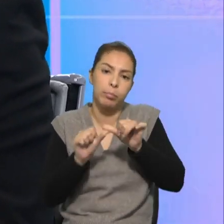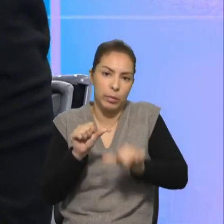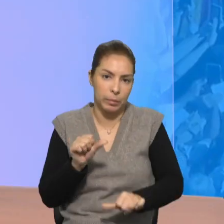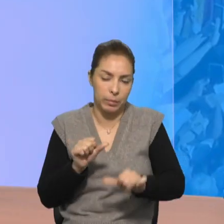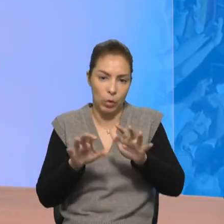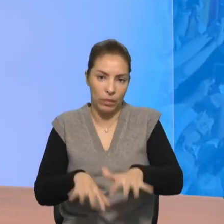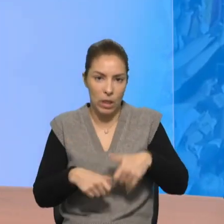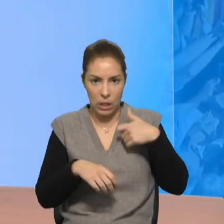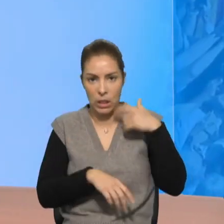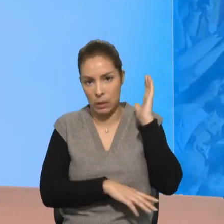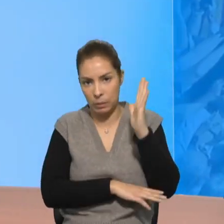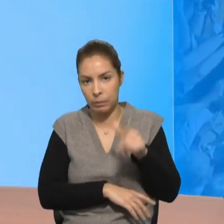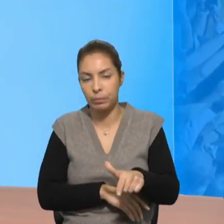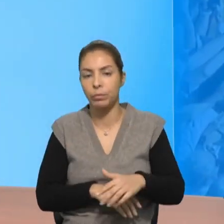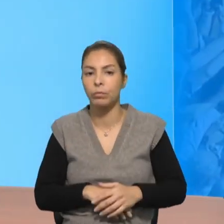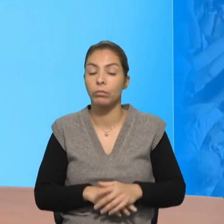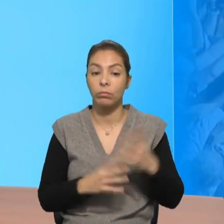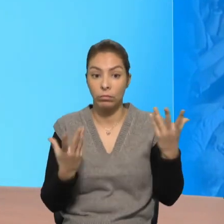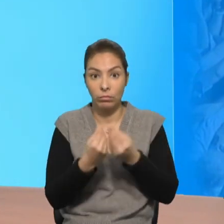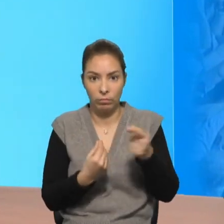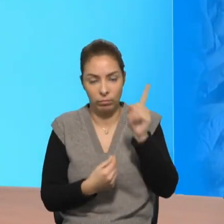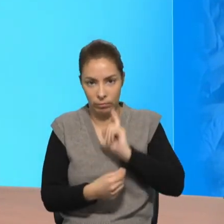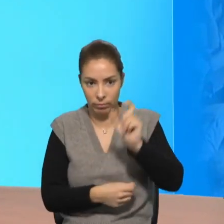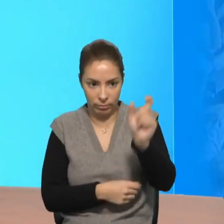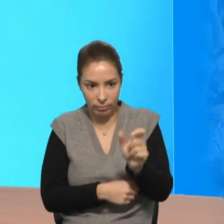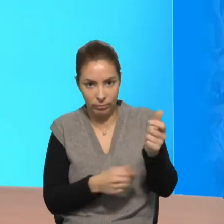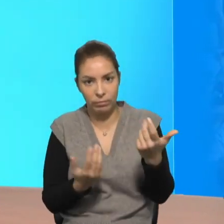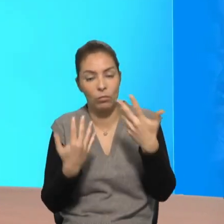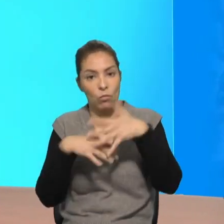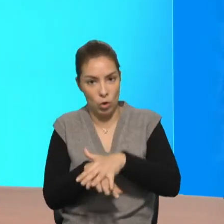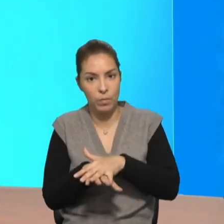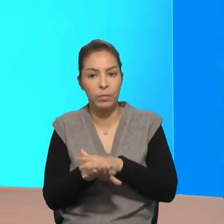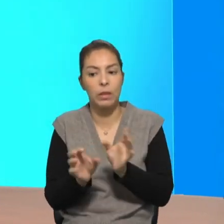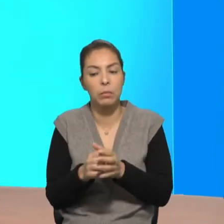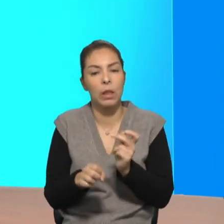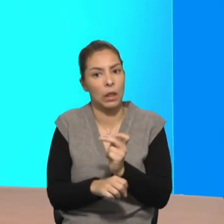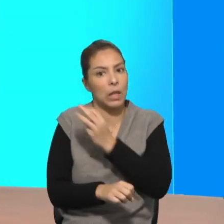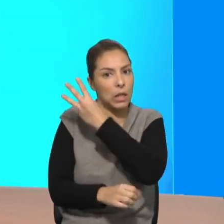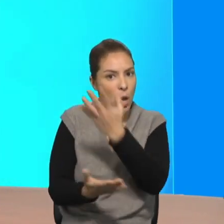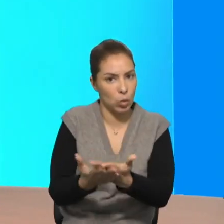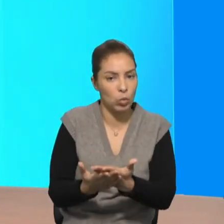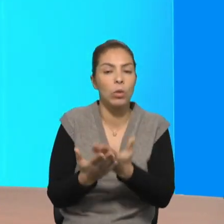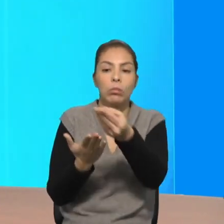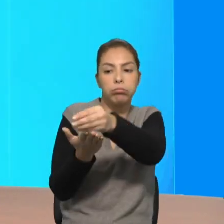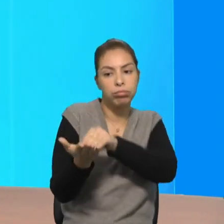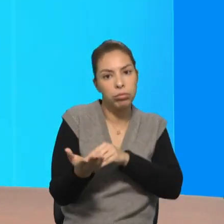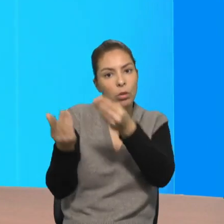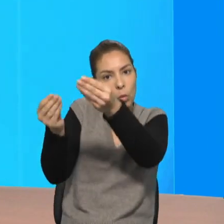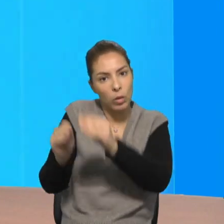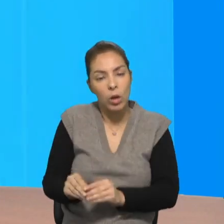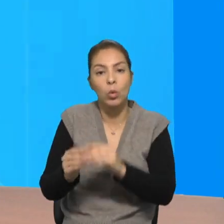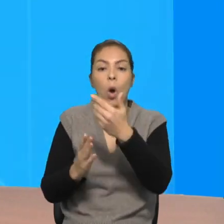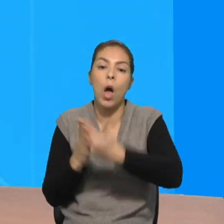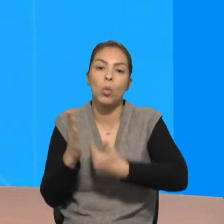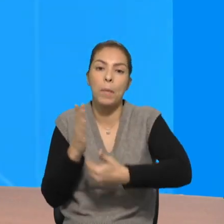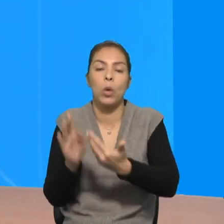Sousa integrou esta equipa sinodal da Conferência Episcopal Portuguesa, acompanhando todo o processo de 3 anos, quer no devolver os documentos que vinham de